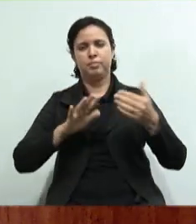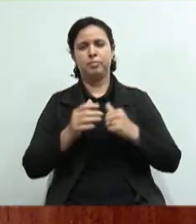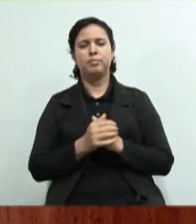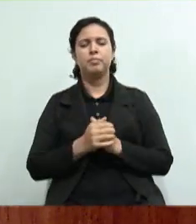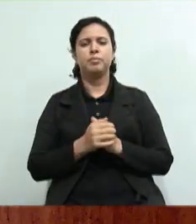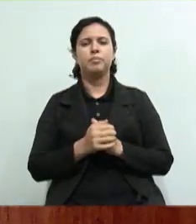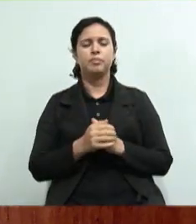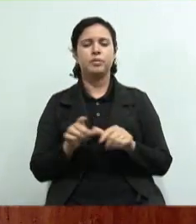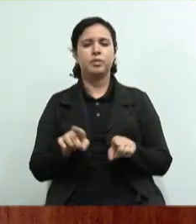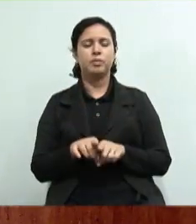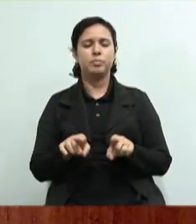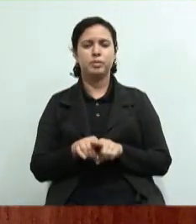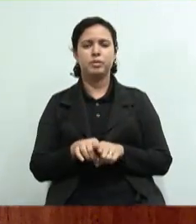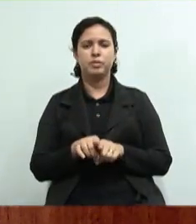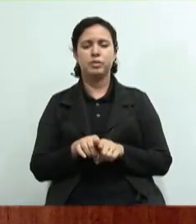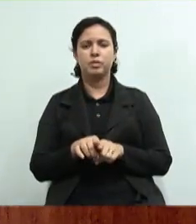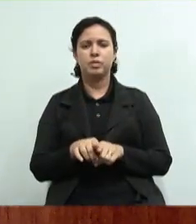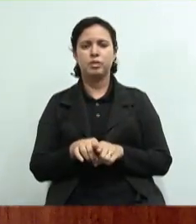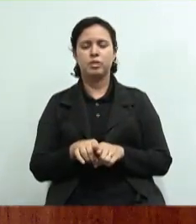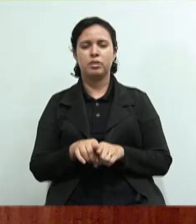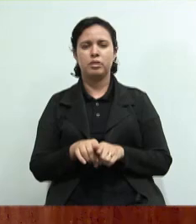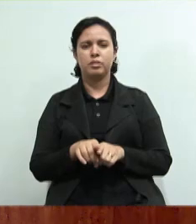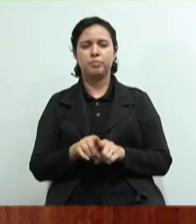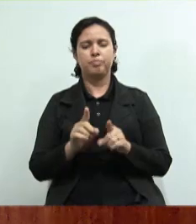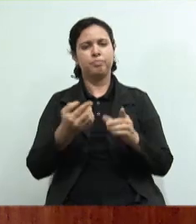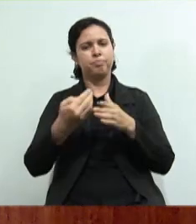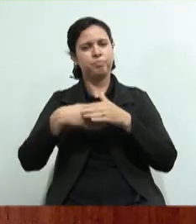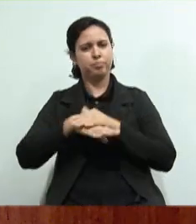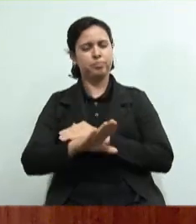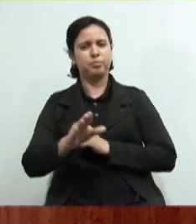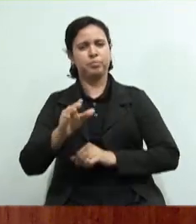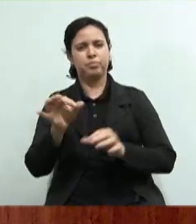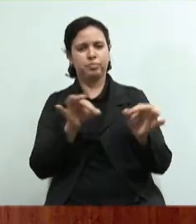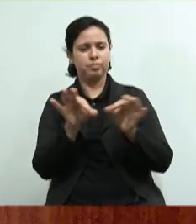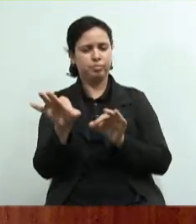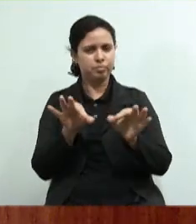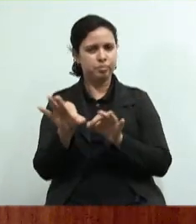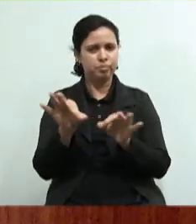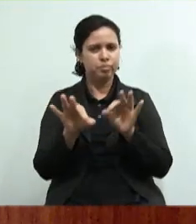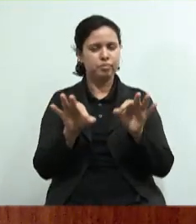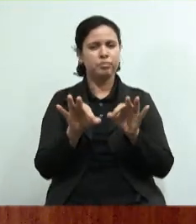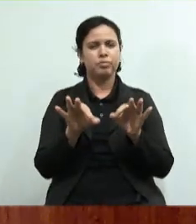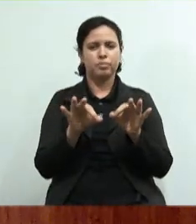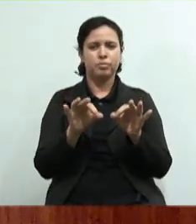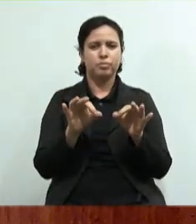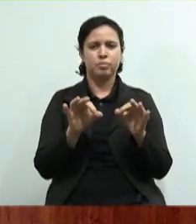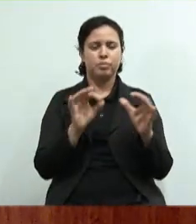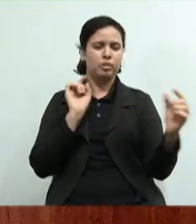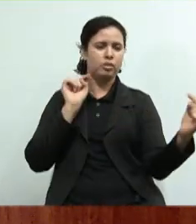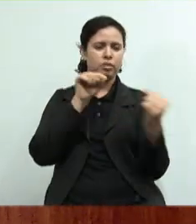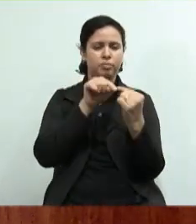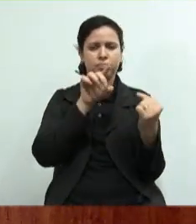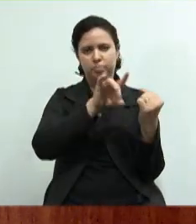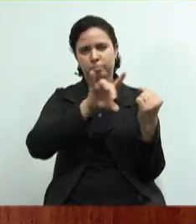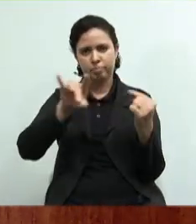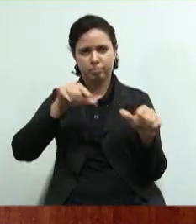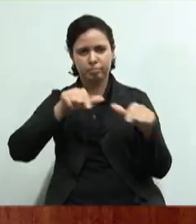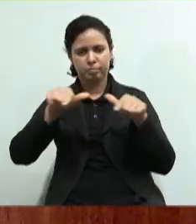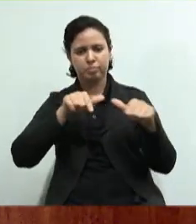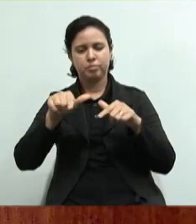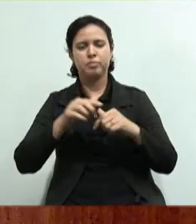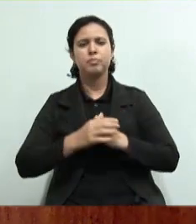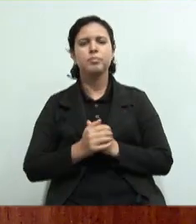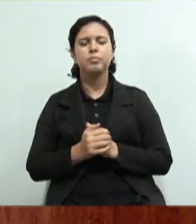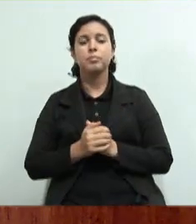Explica ainda criando um hábito de planejamento associado a cada ação. Esse foi o da Maria,